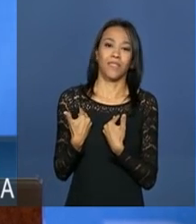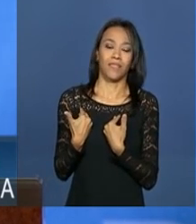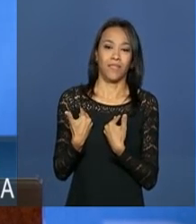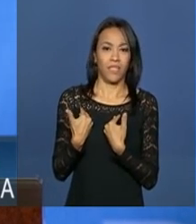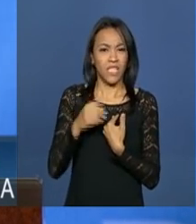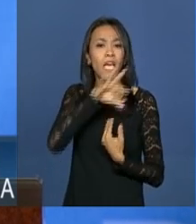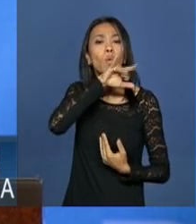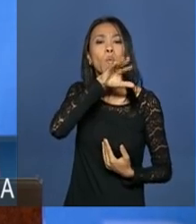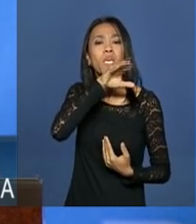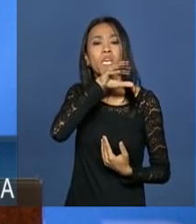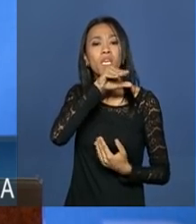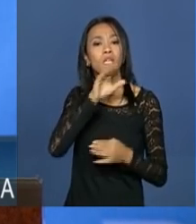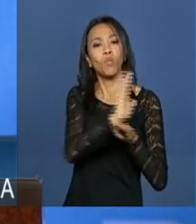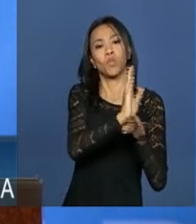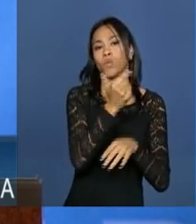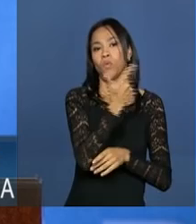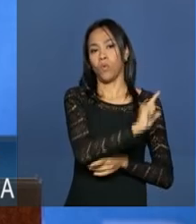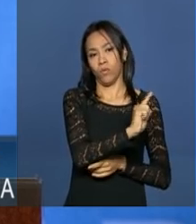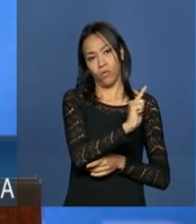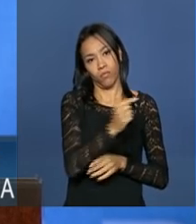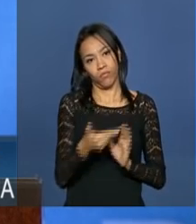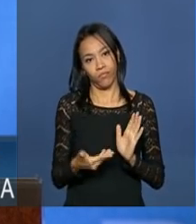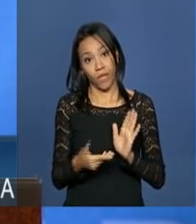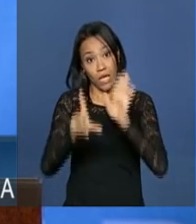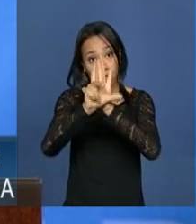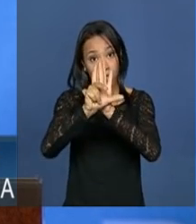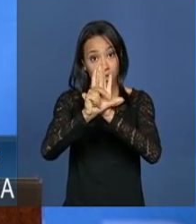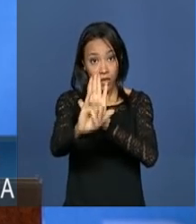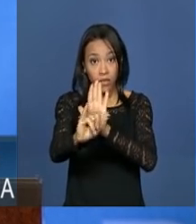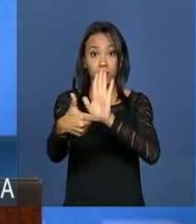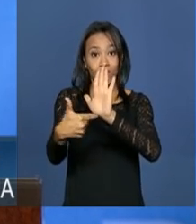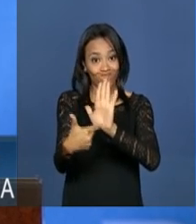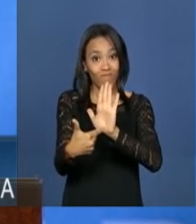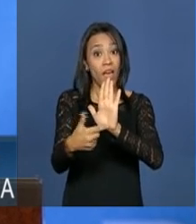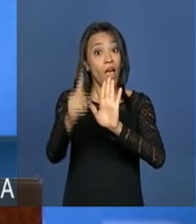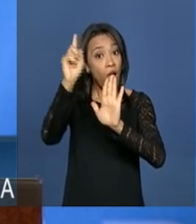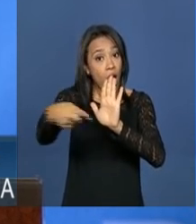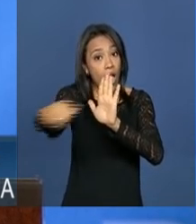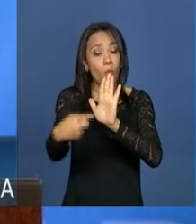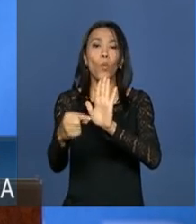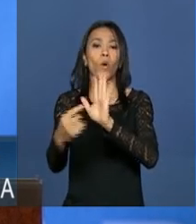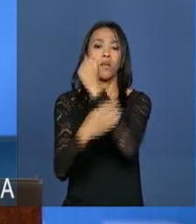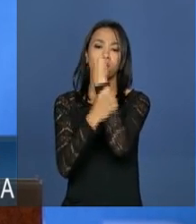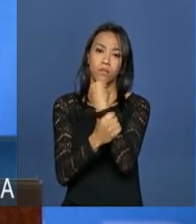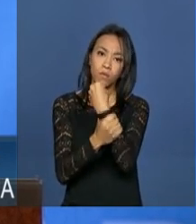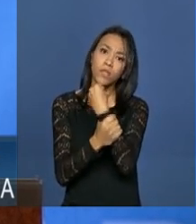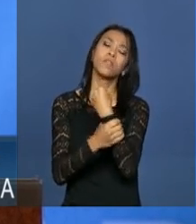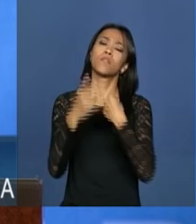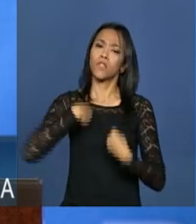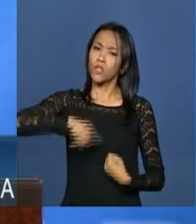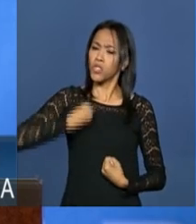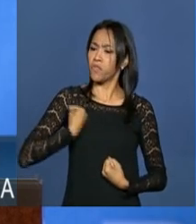tornar ruim porque beneficie o outro. As leis são a garantia de que podemos viver e